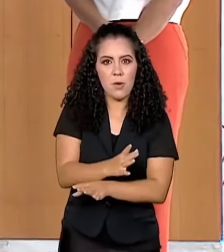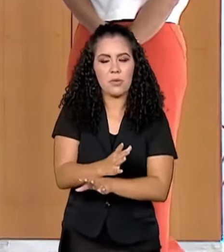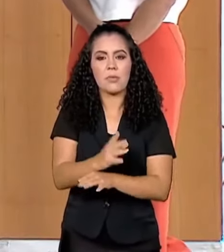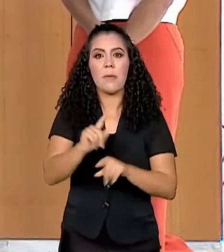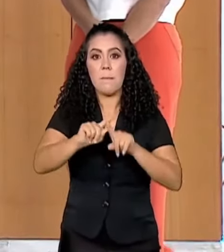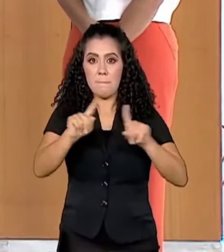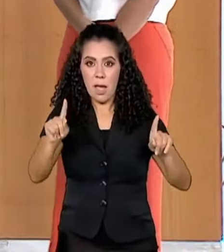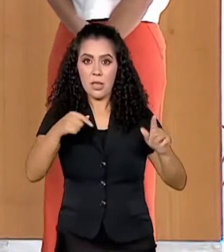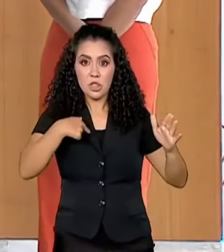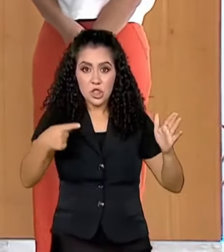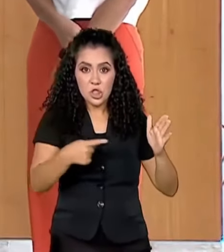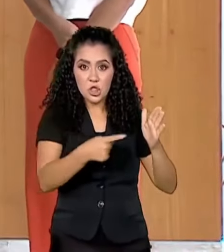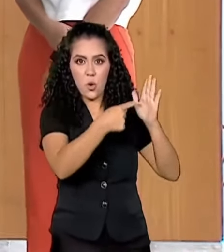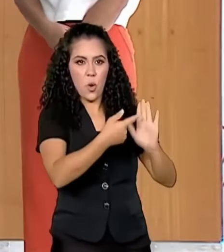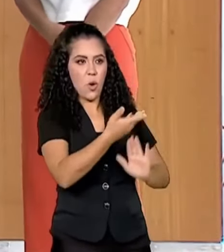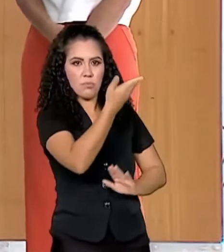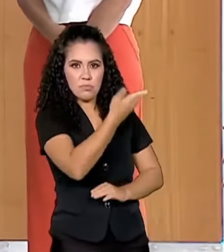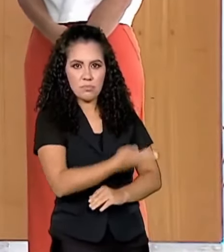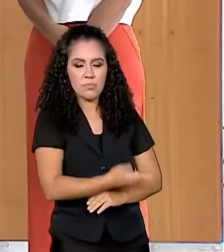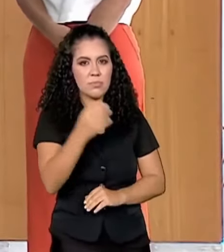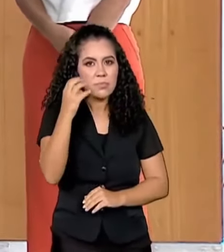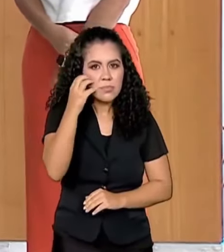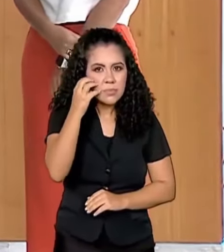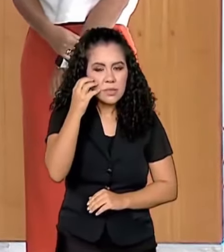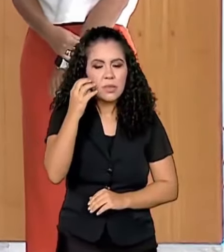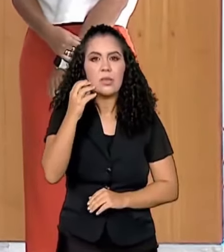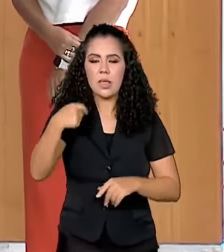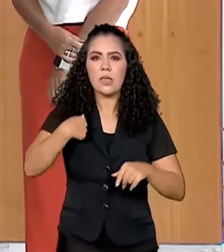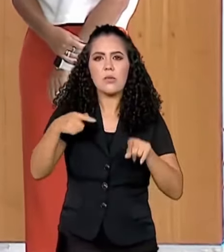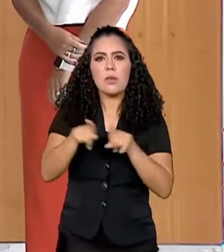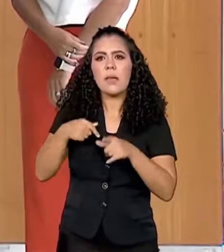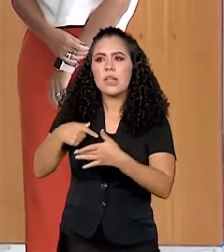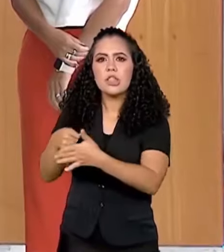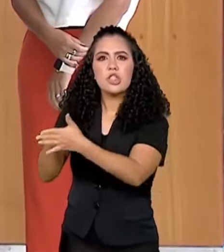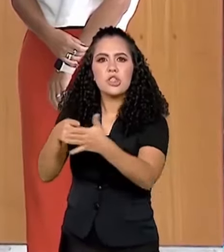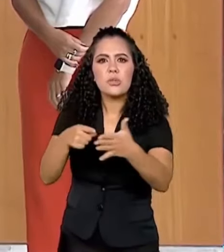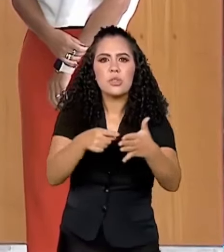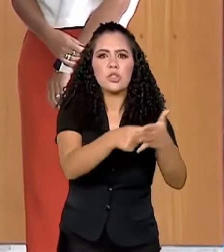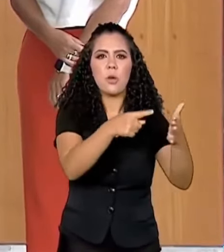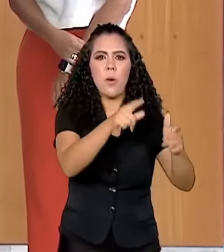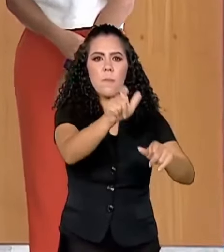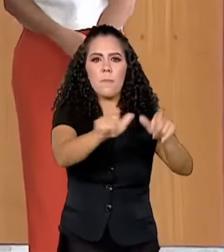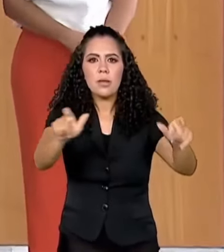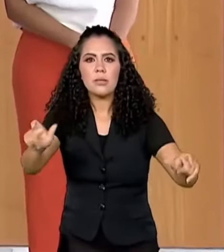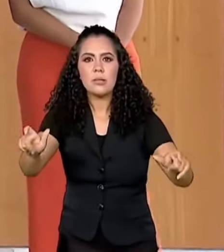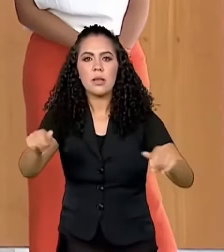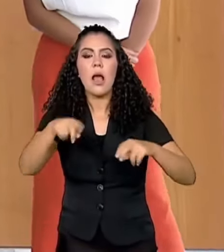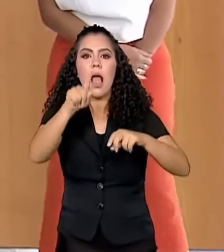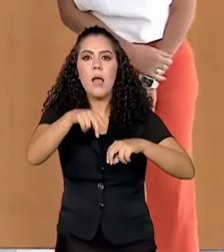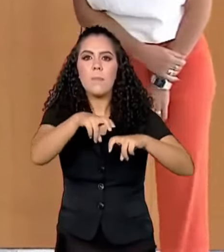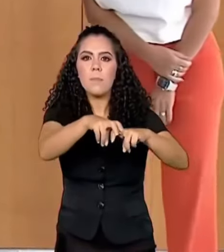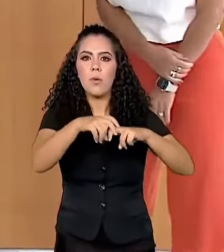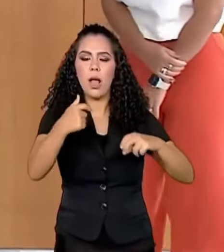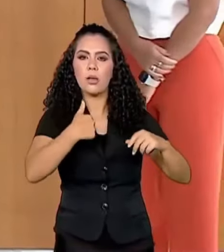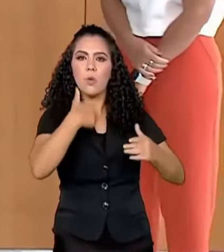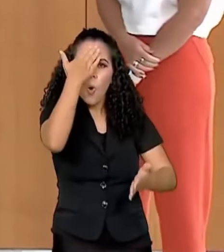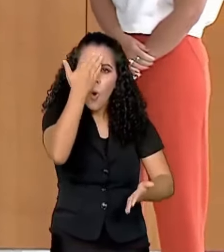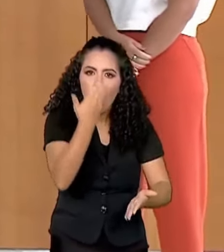foi indicado e qualquer Ministro meu é indicado eu quando indico uma pessoa eu indico por uma relação de